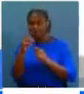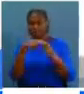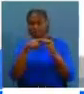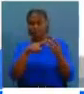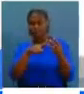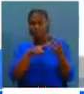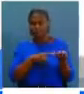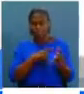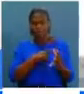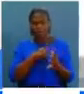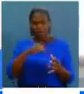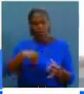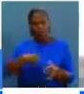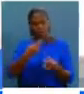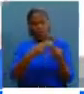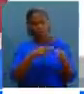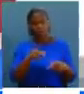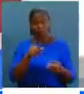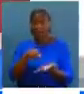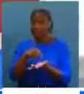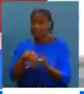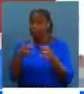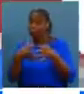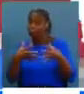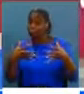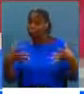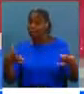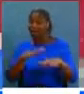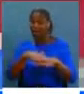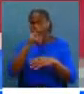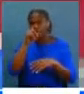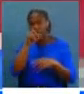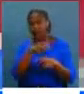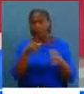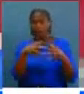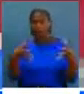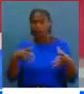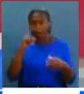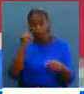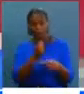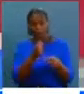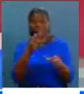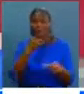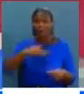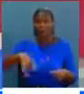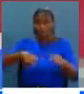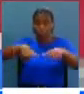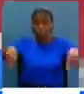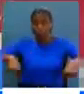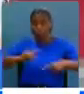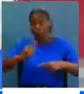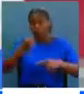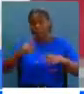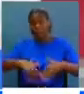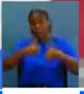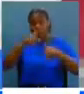enumerou várias preocupações e a necessidade de se alargar a rede de esgoto e a grande procura dos lotes de terreno numa cidade